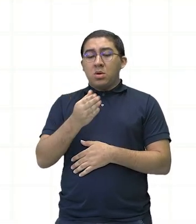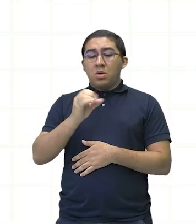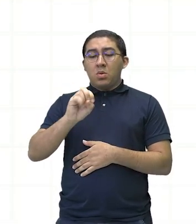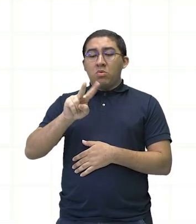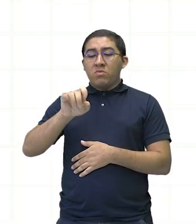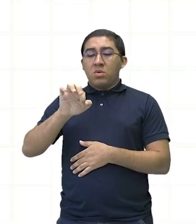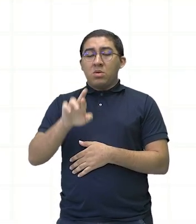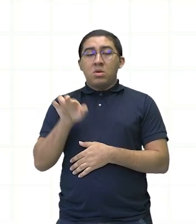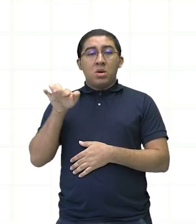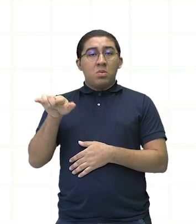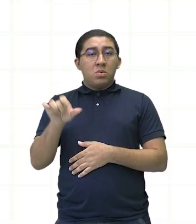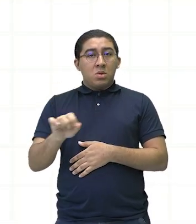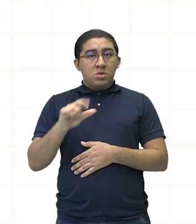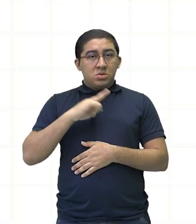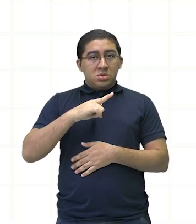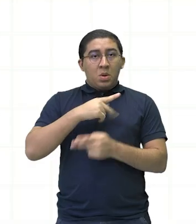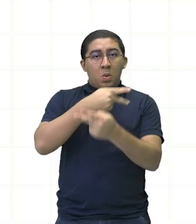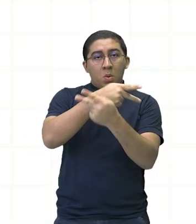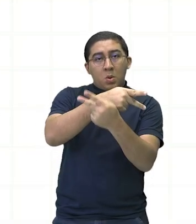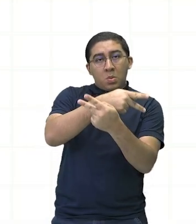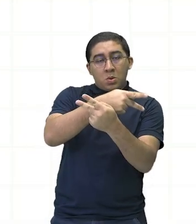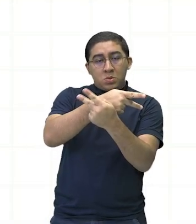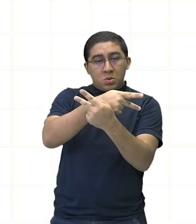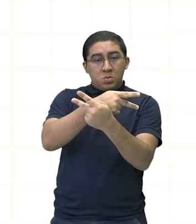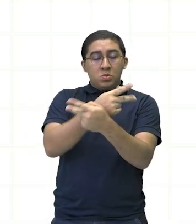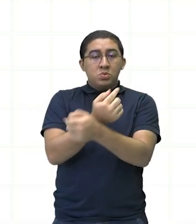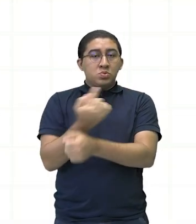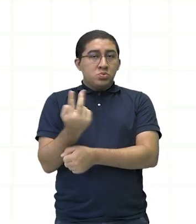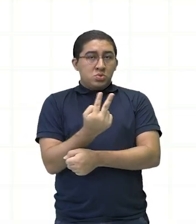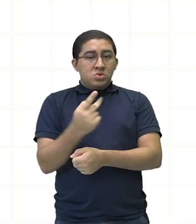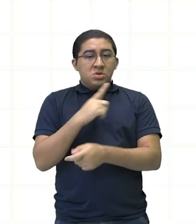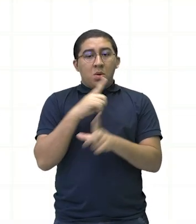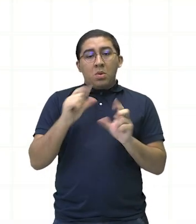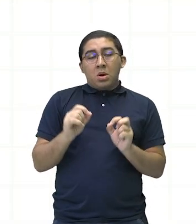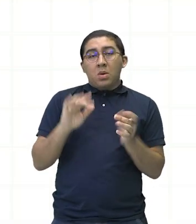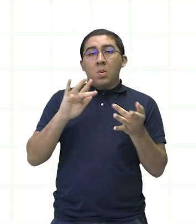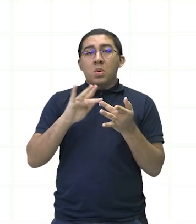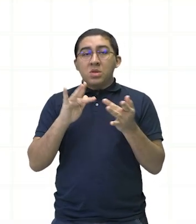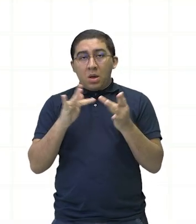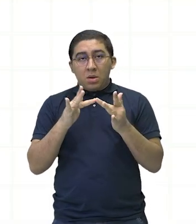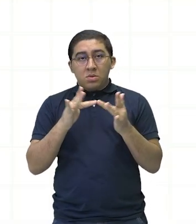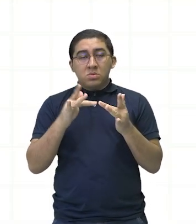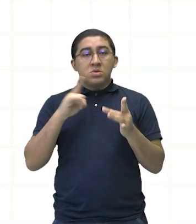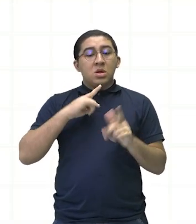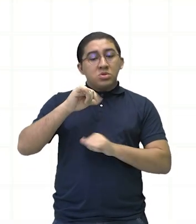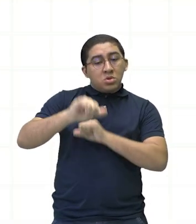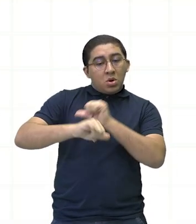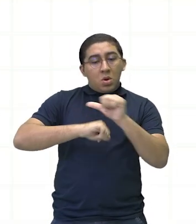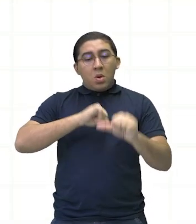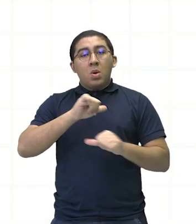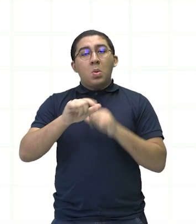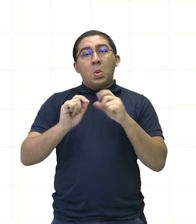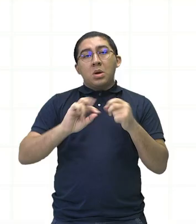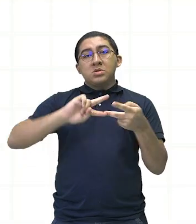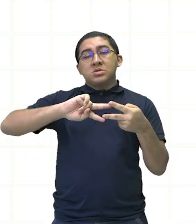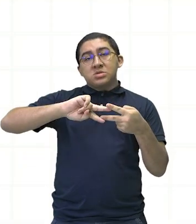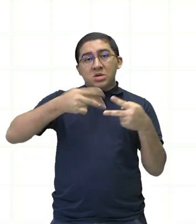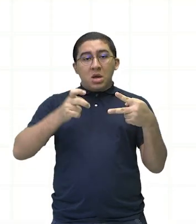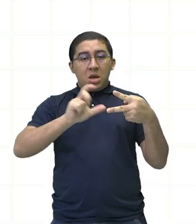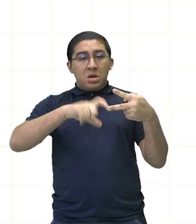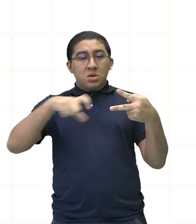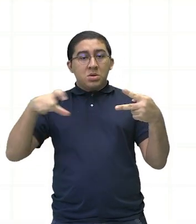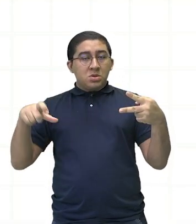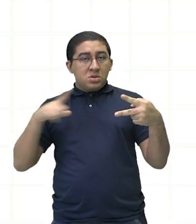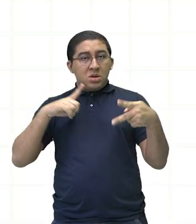em que os cromossomos homólogos eles vão trocar ali genes durante esse processo